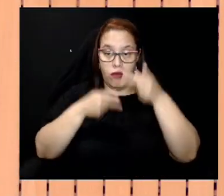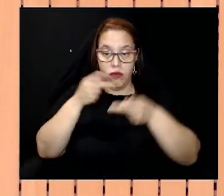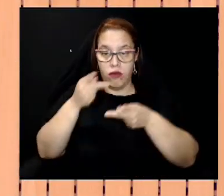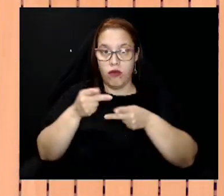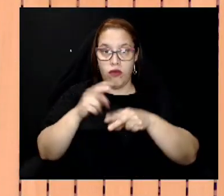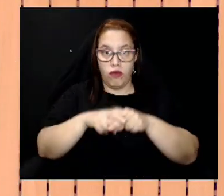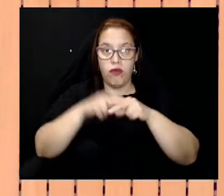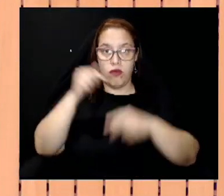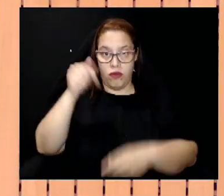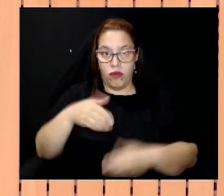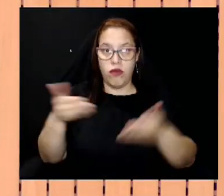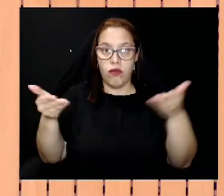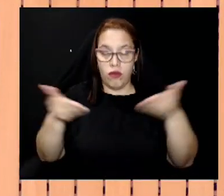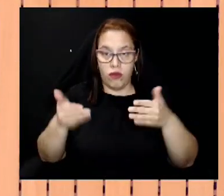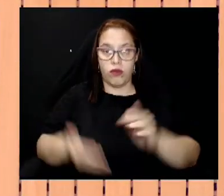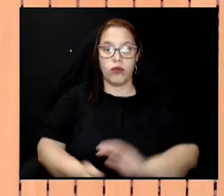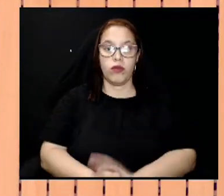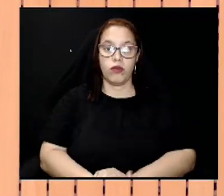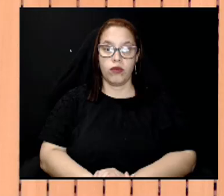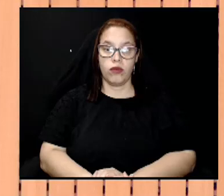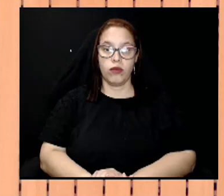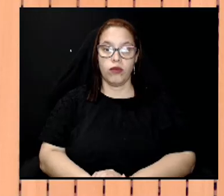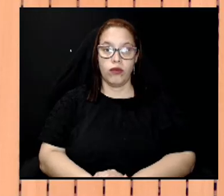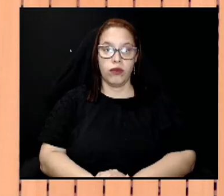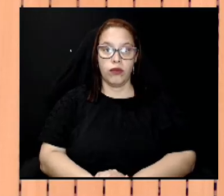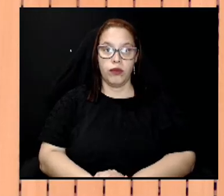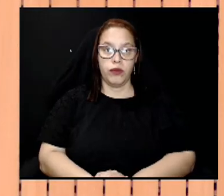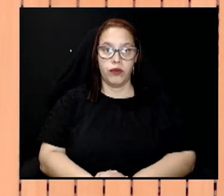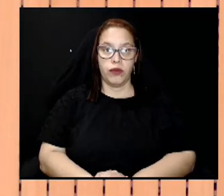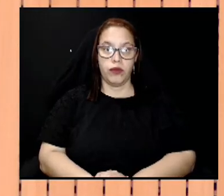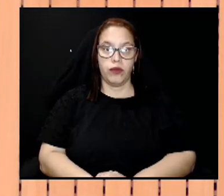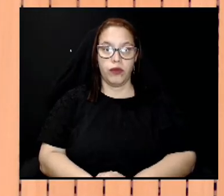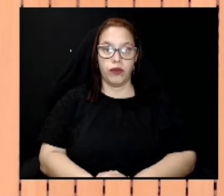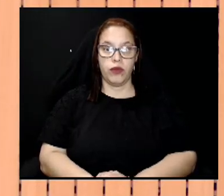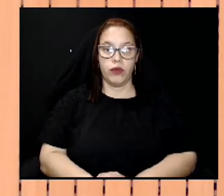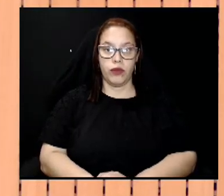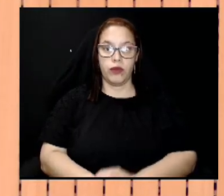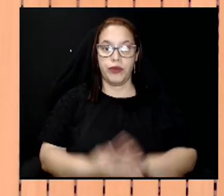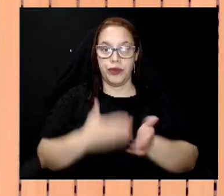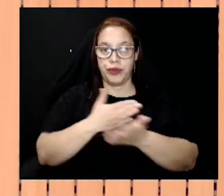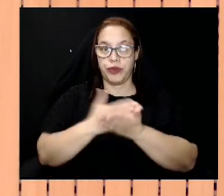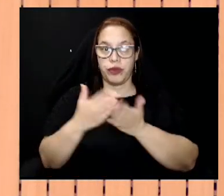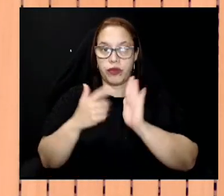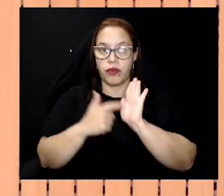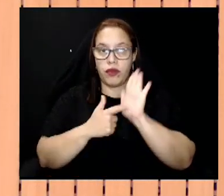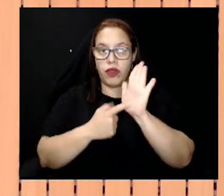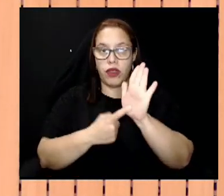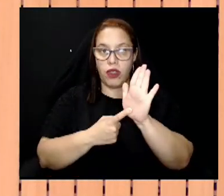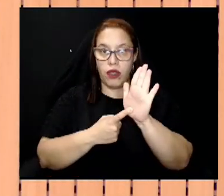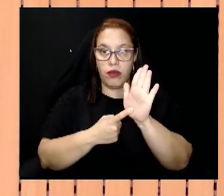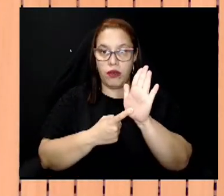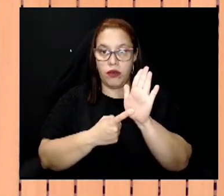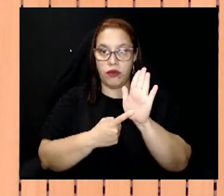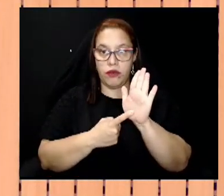hoje. Então, eu vou iniciar a minha apresentação fazendo uma breve